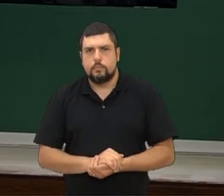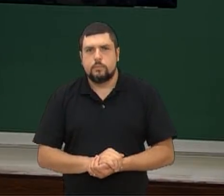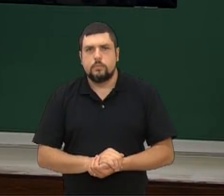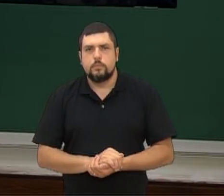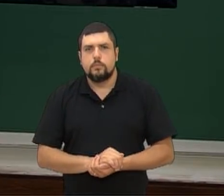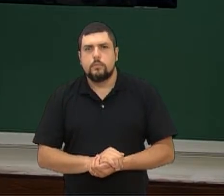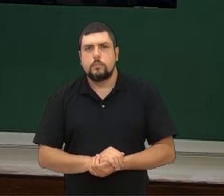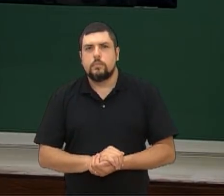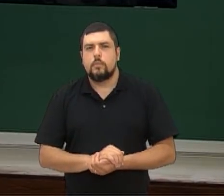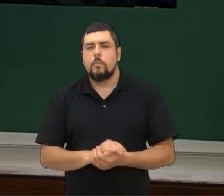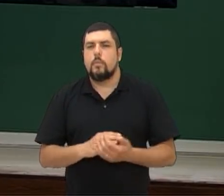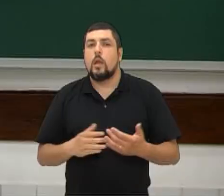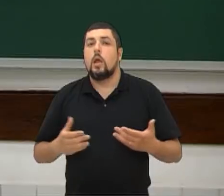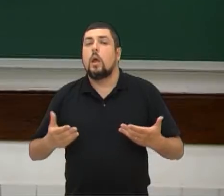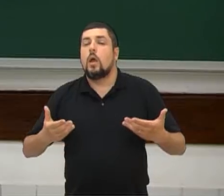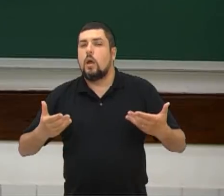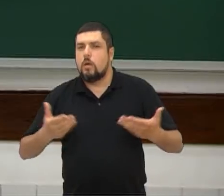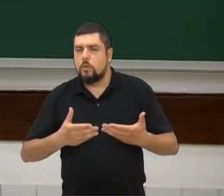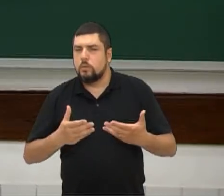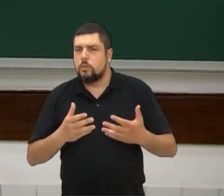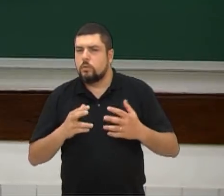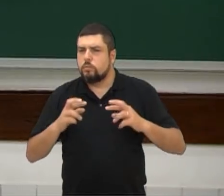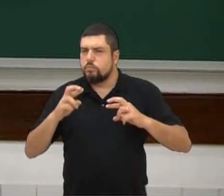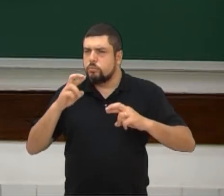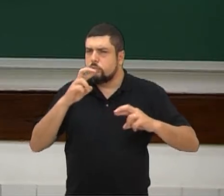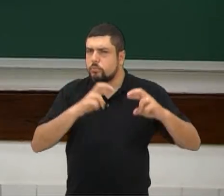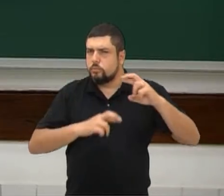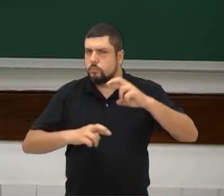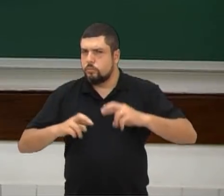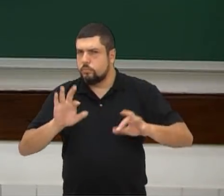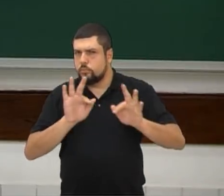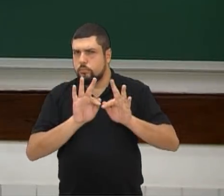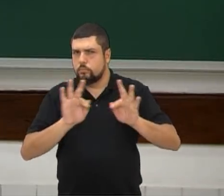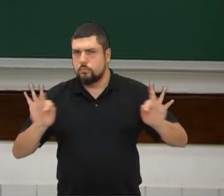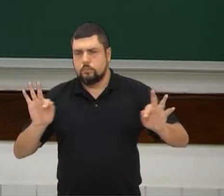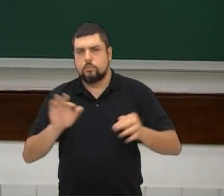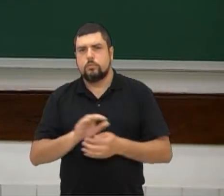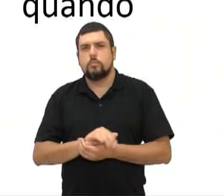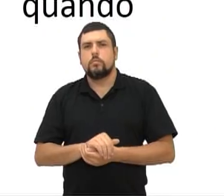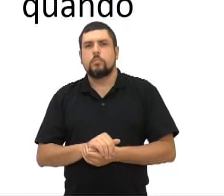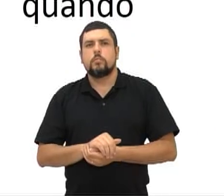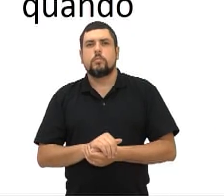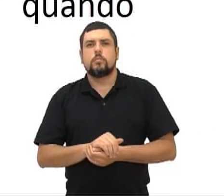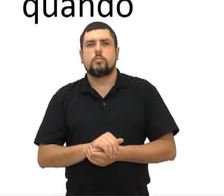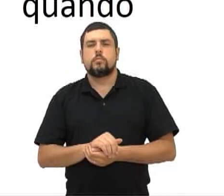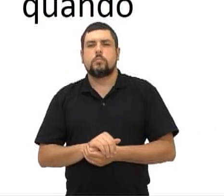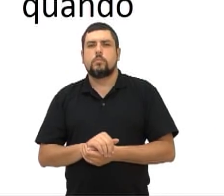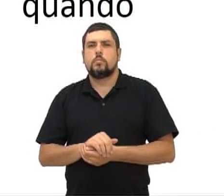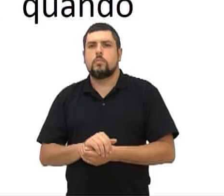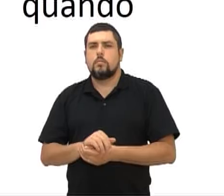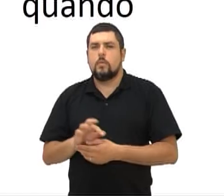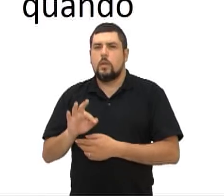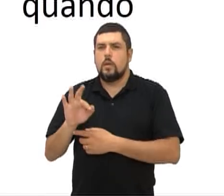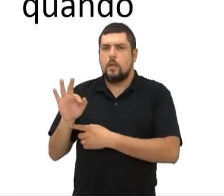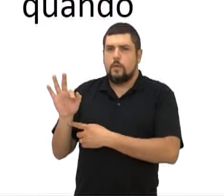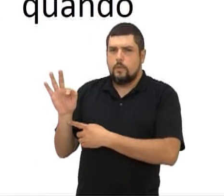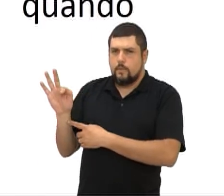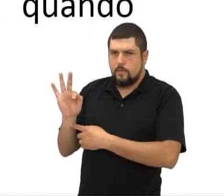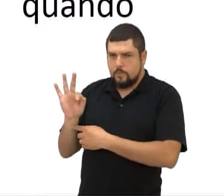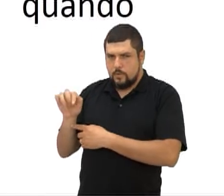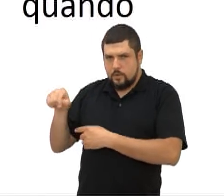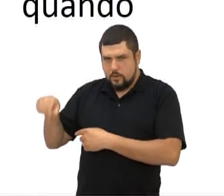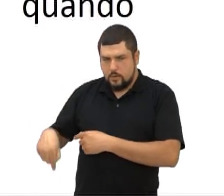Agora nós vamos analisar algumas orações. Olha só. Francis Gleidson com